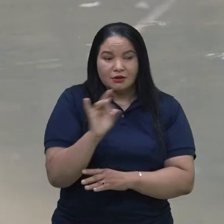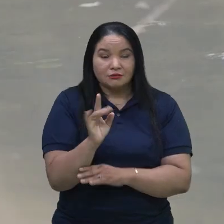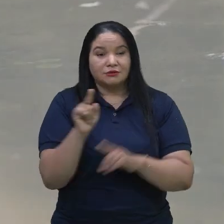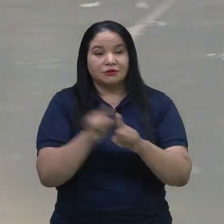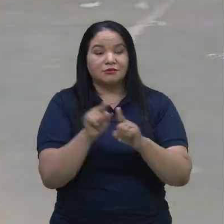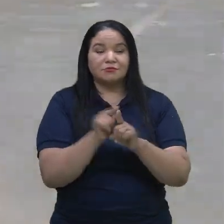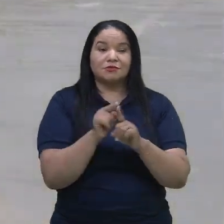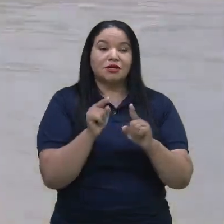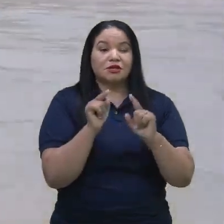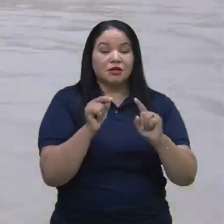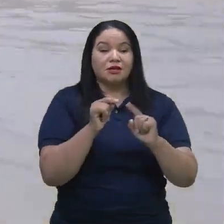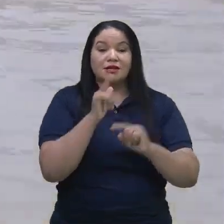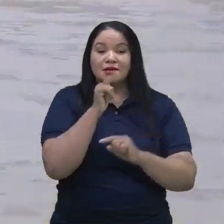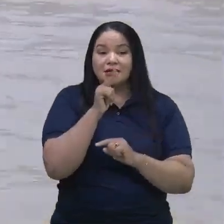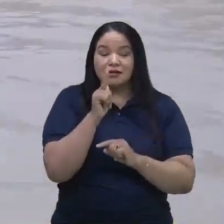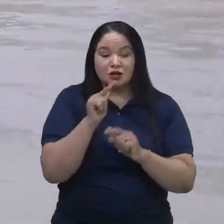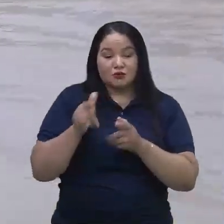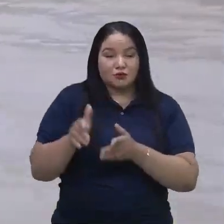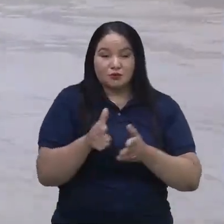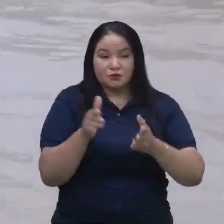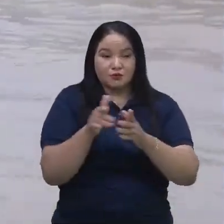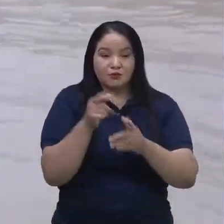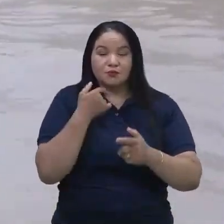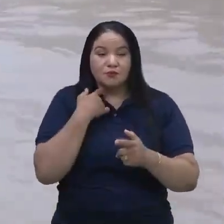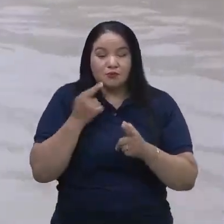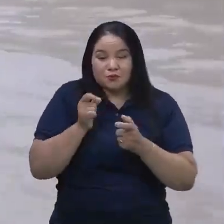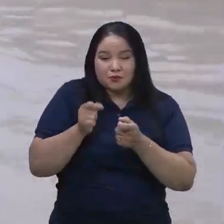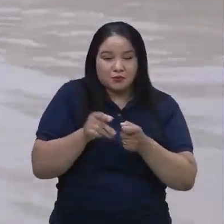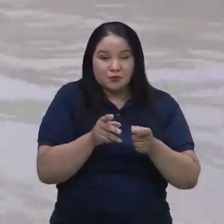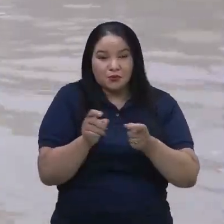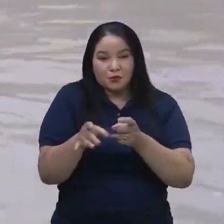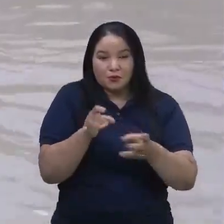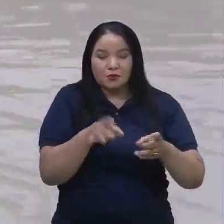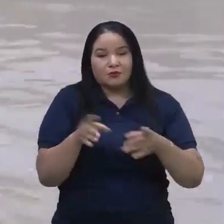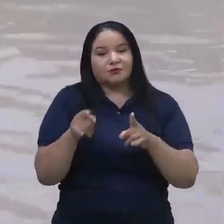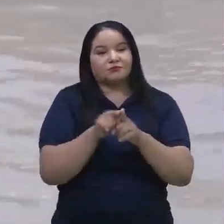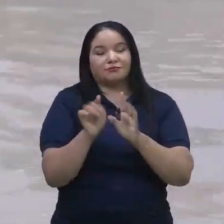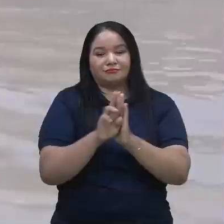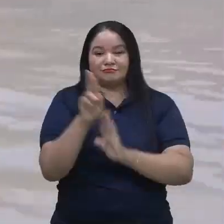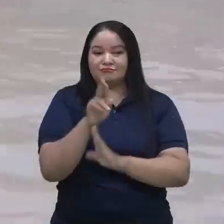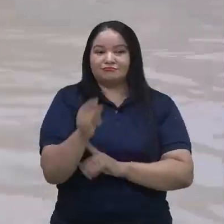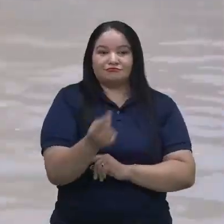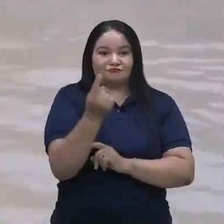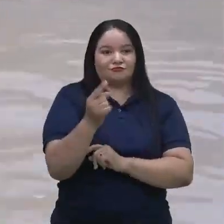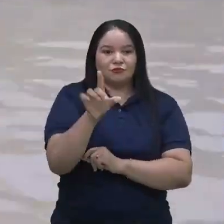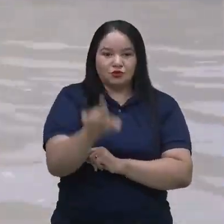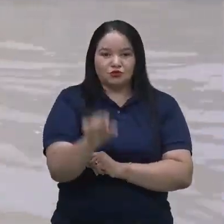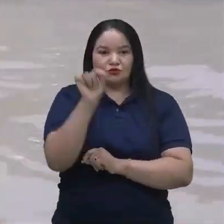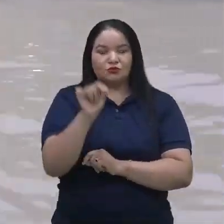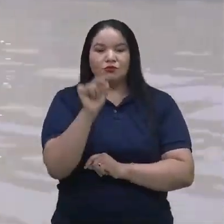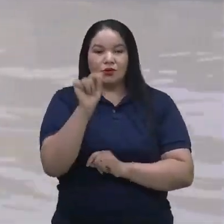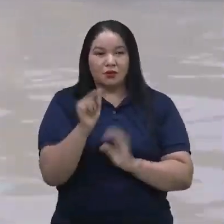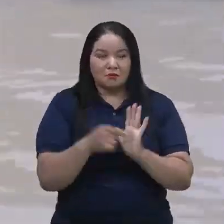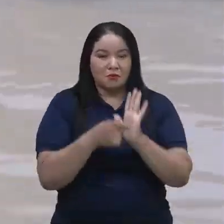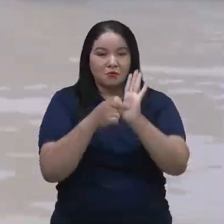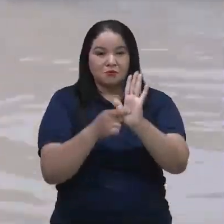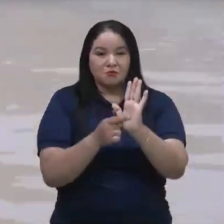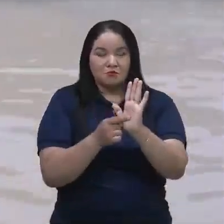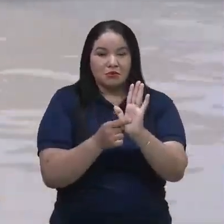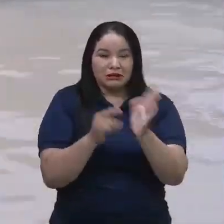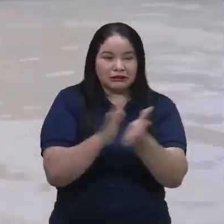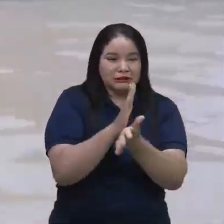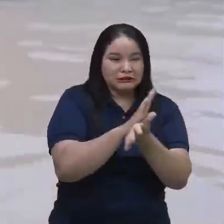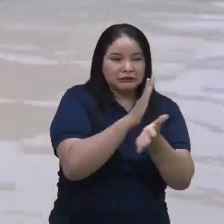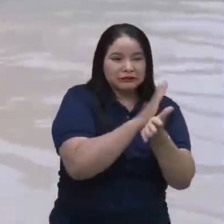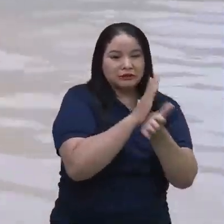contaminado, cada comunidade silenciada representa uma escolha entre o modelo que destrói e o modelo